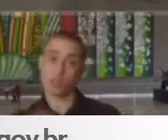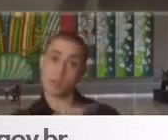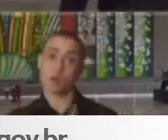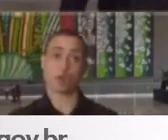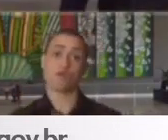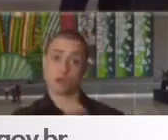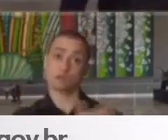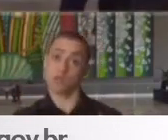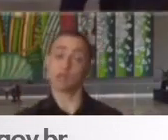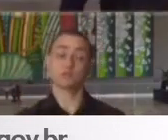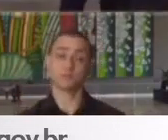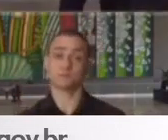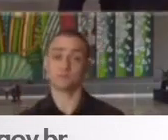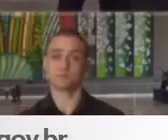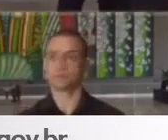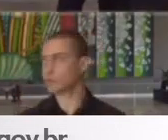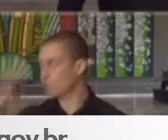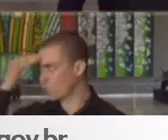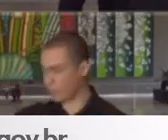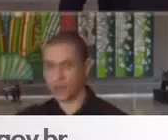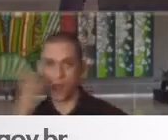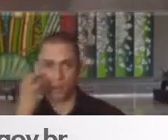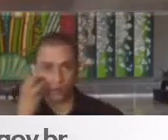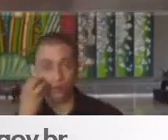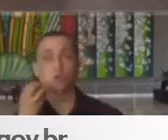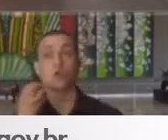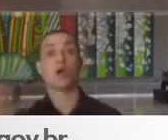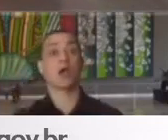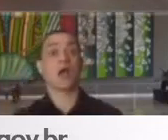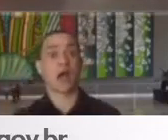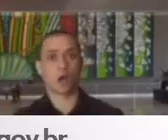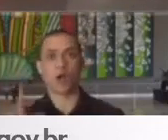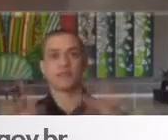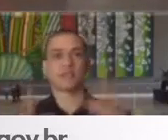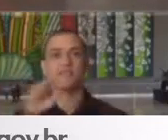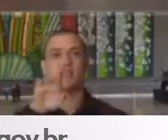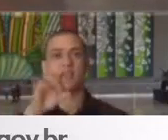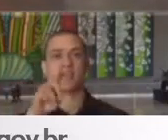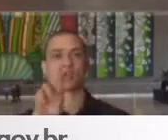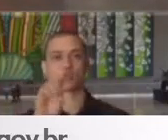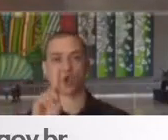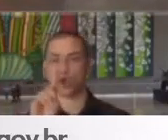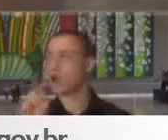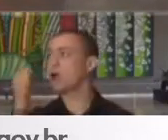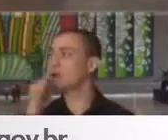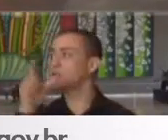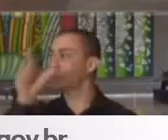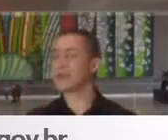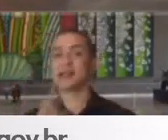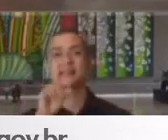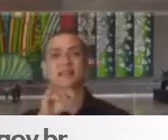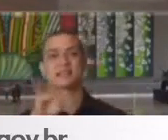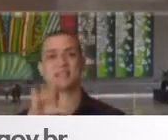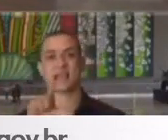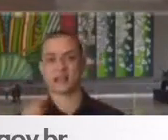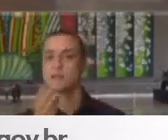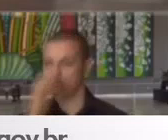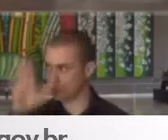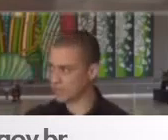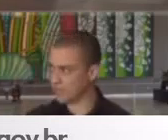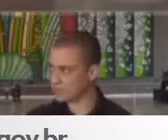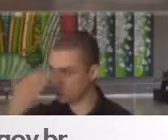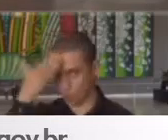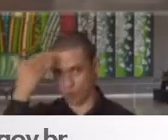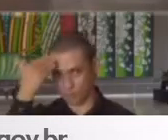Estado. Obrigado, prefeito Bruno Covas. Agora sim, vamos à TV Record. Jornalista Daniela Salerno. Daniela, boa tarde. Obrigado pela